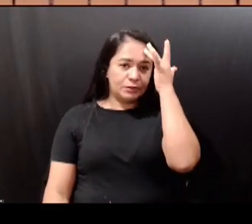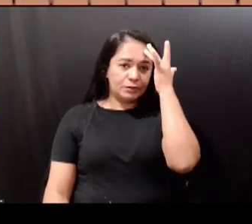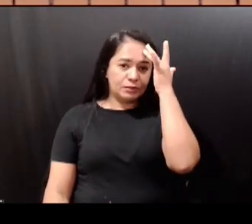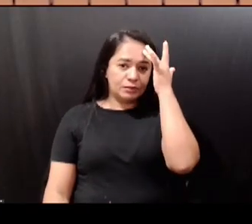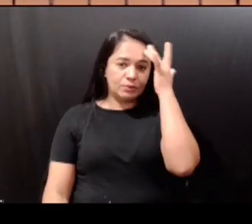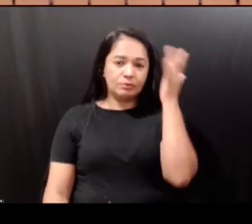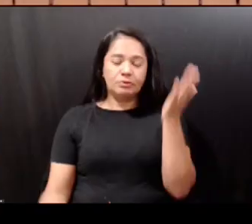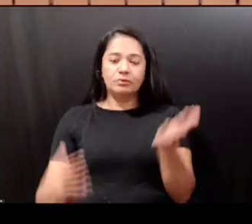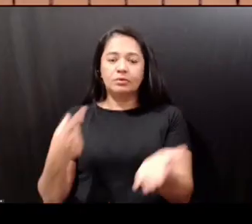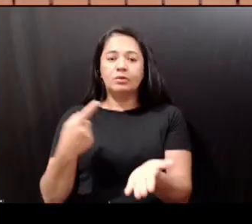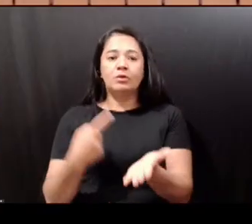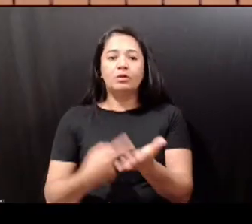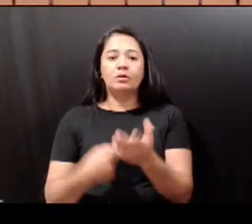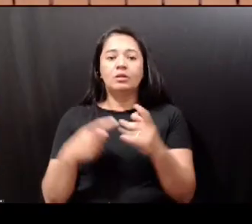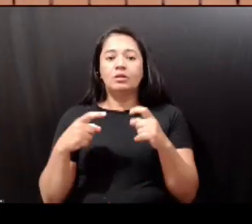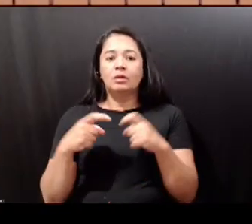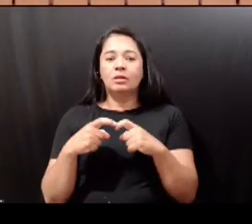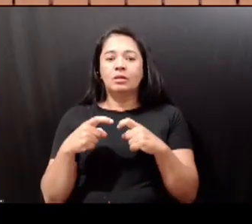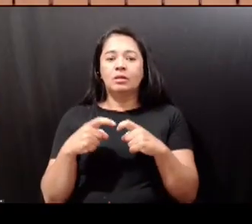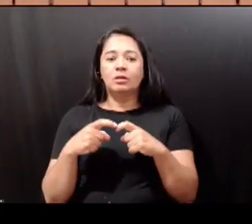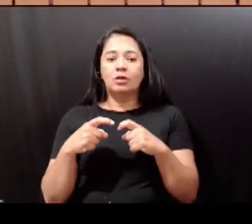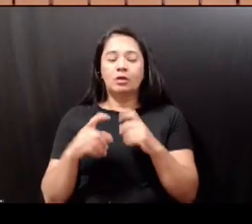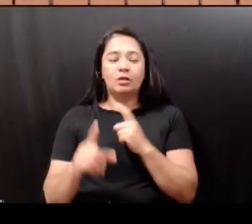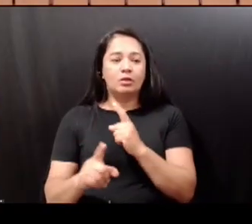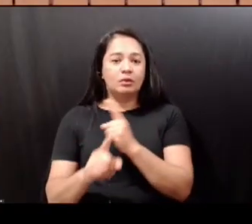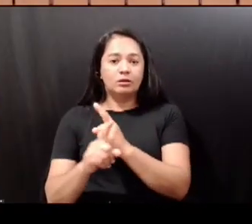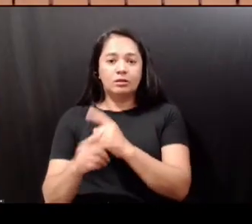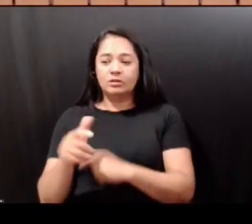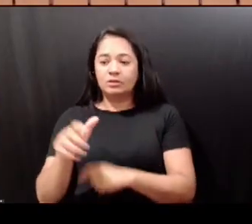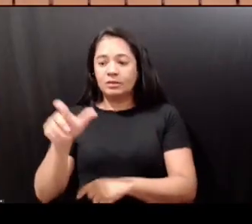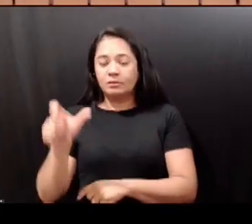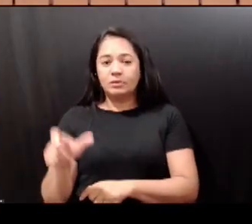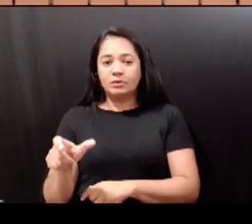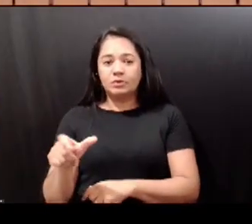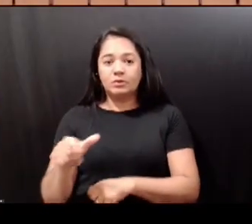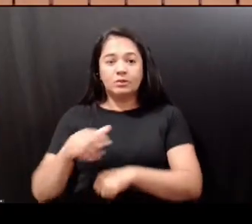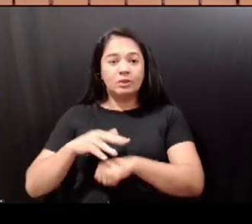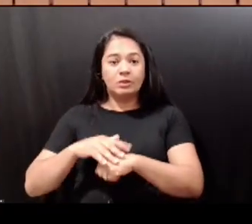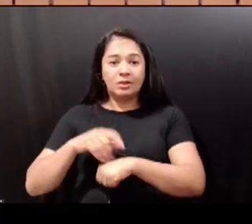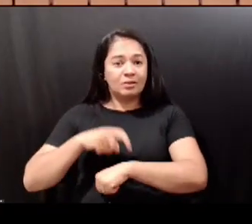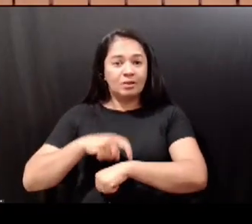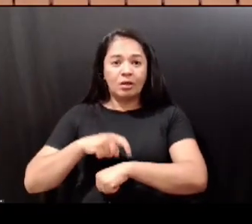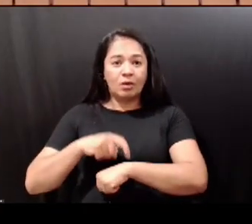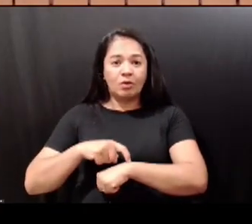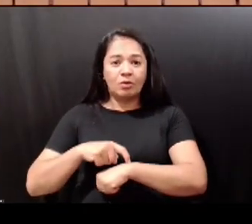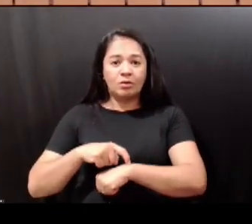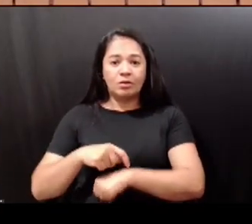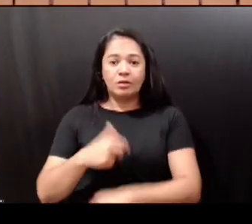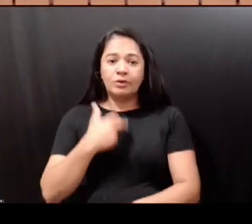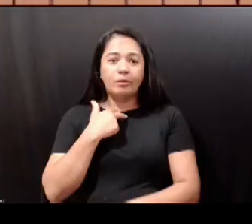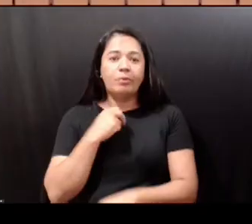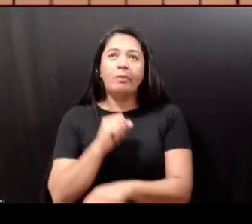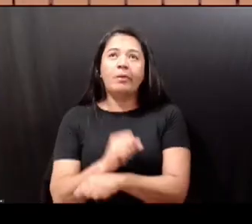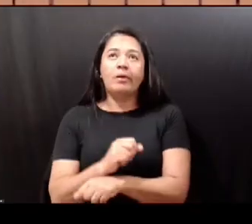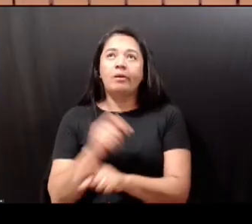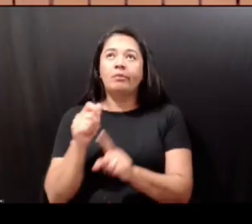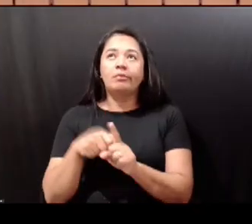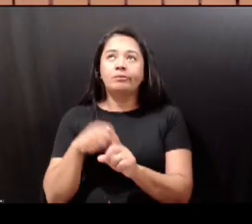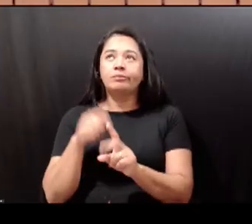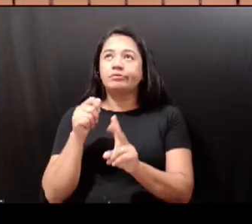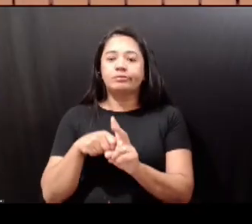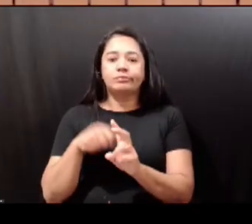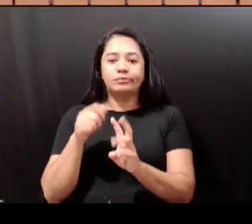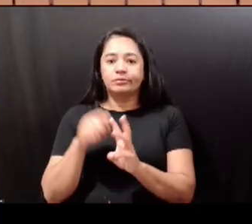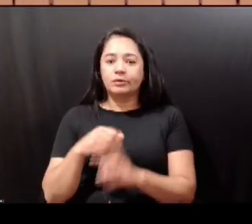consulta, às vezes a pessoa está doente nesse momento. Ela não pode esperar 3, 4 meses, 5 meses para uma consulta,